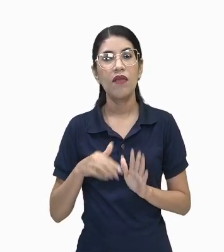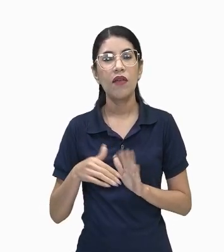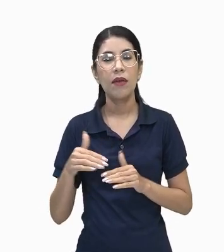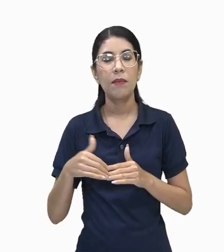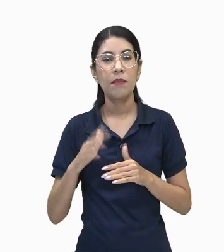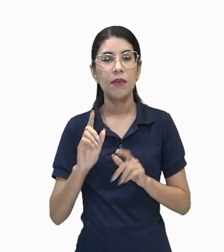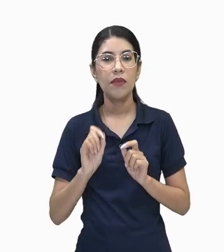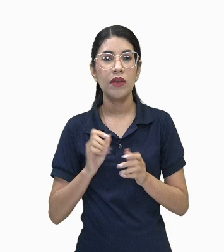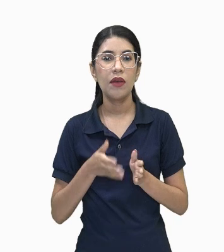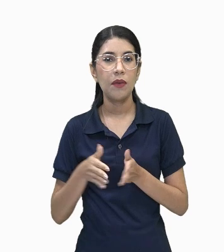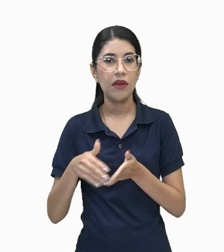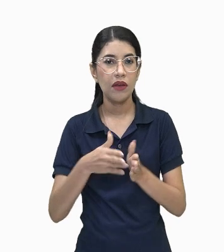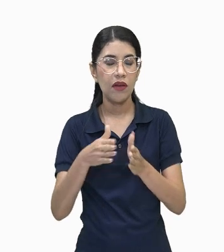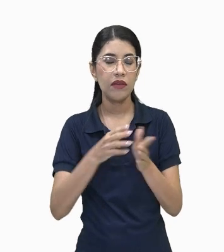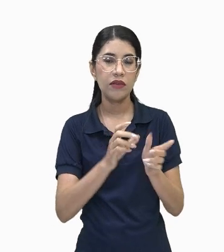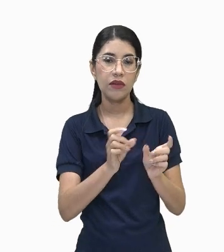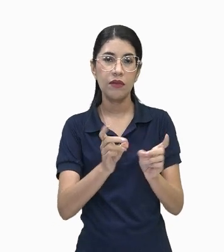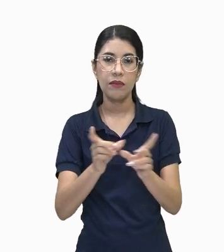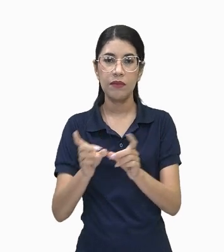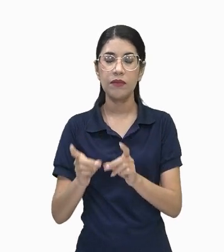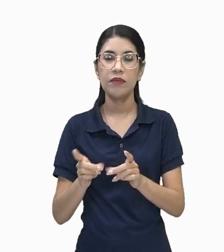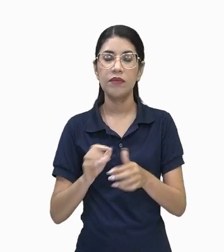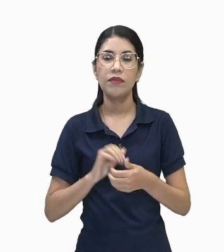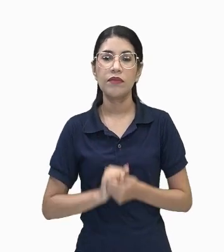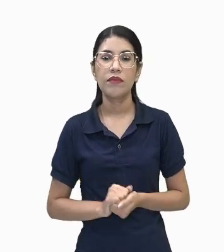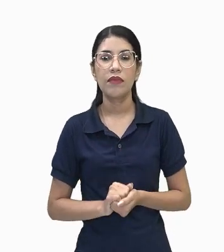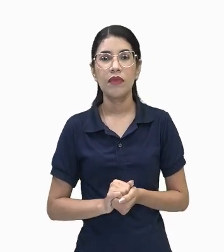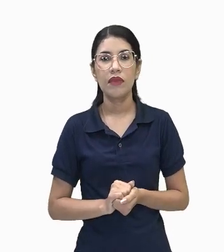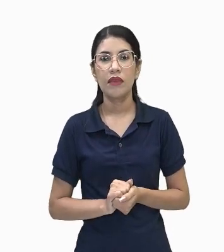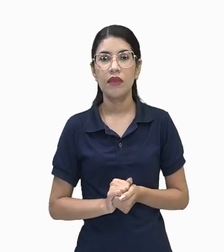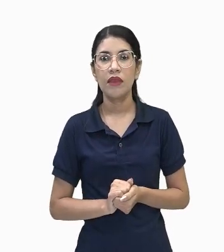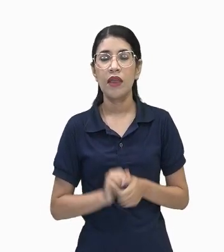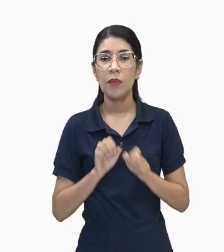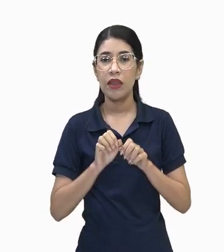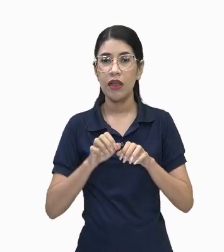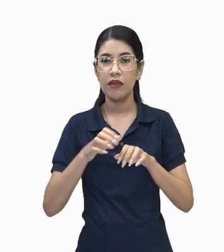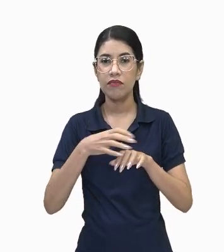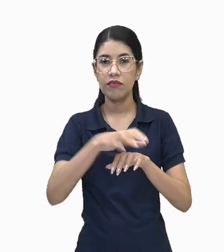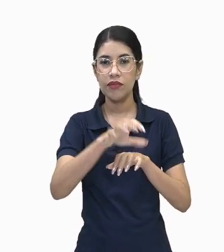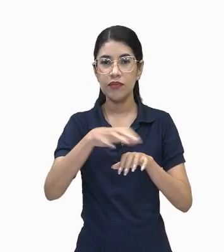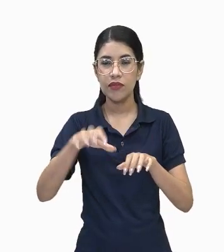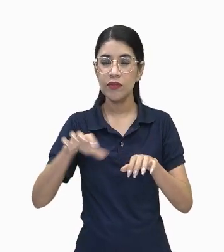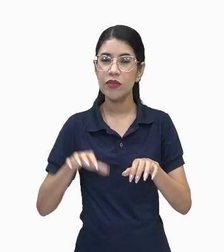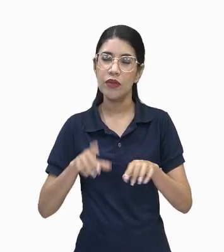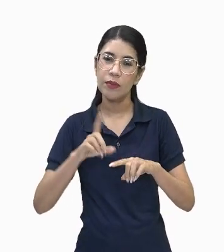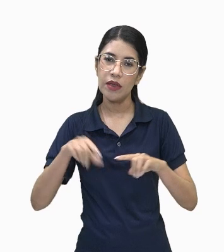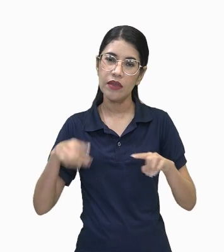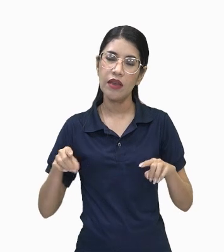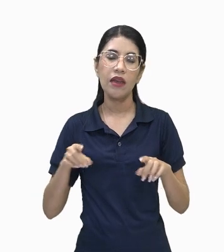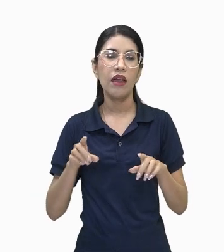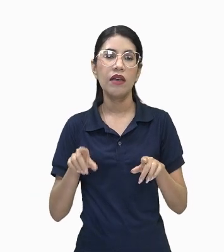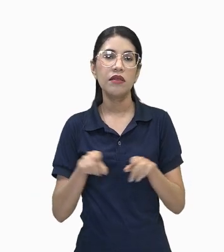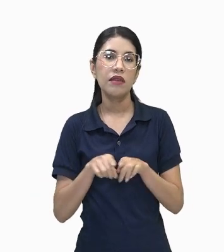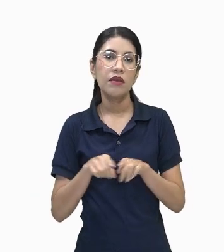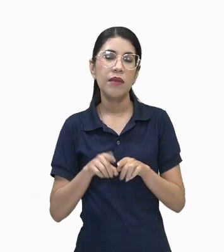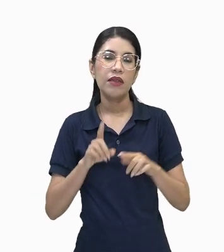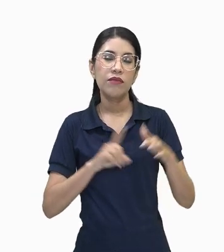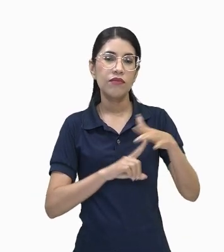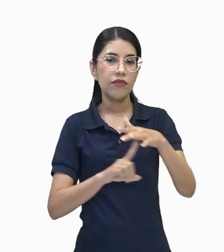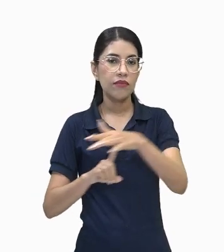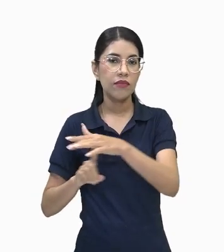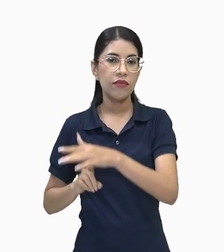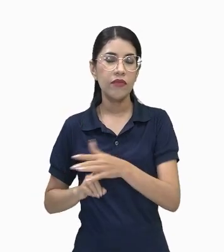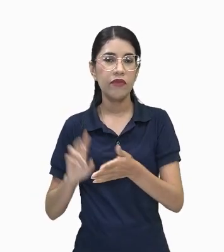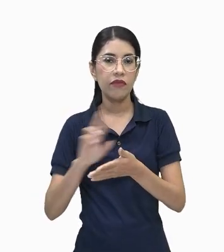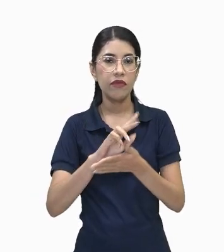chamadas rotas comerciais que, de certa forma, distribuíam os produtos comerciais nas diferentes feiras